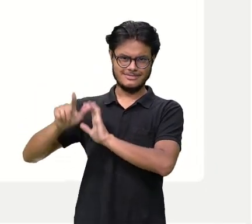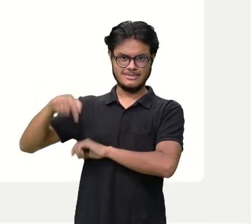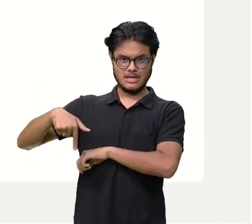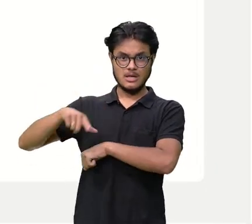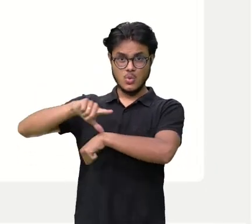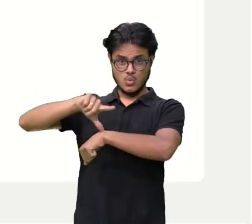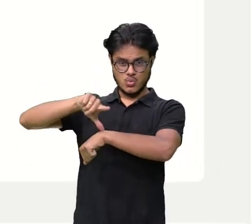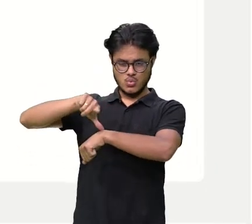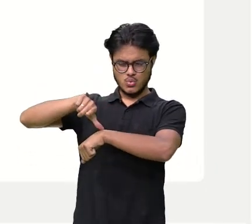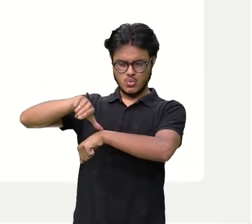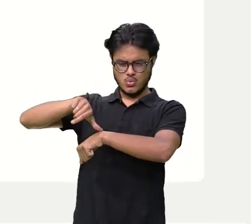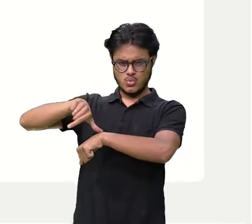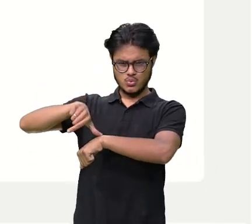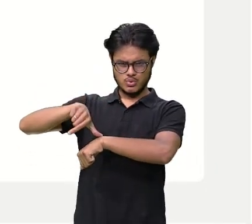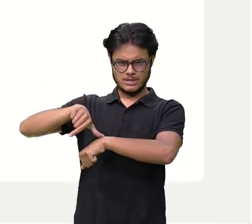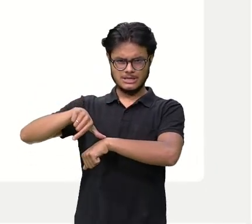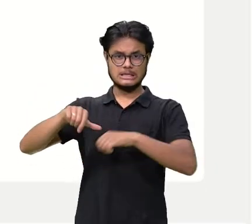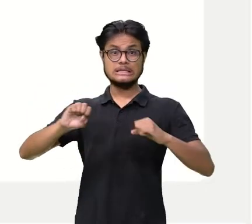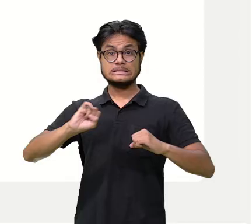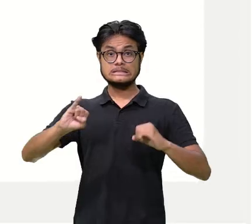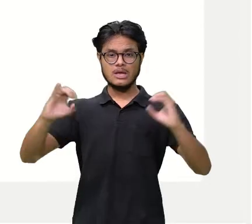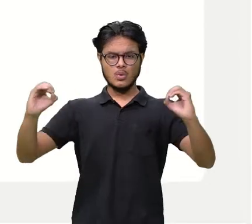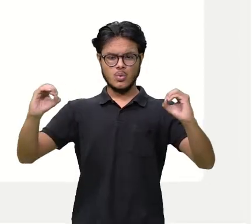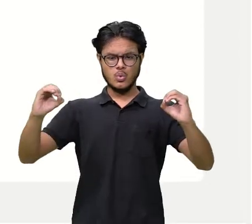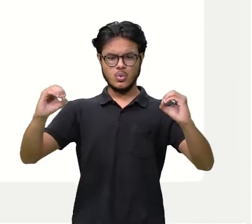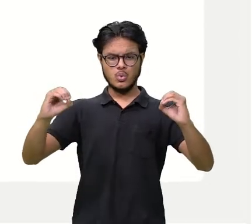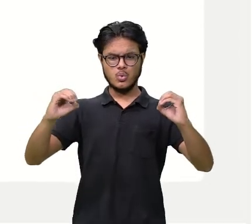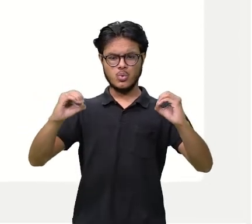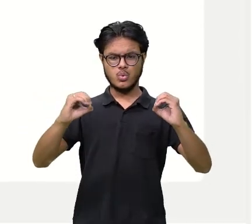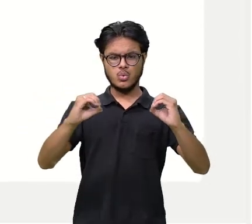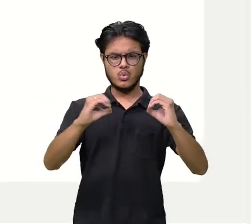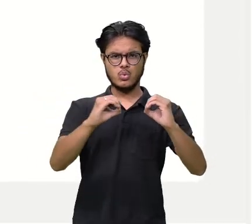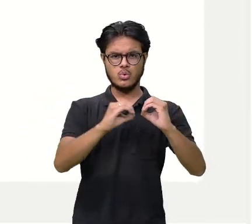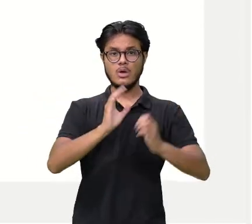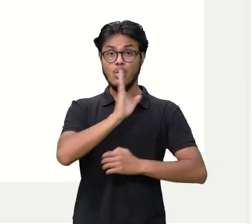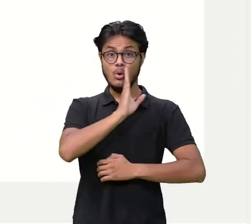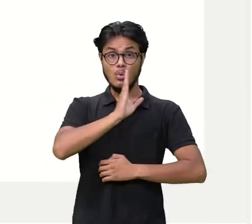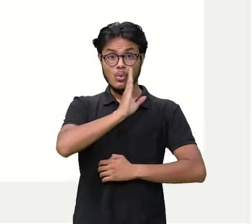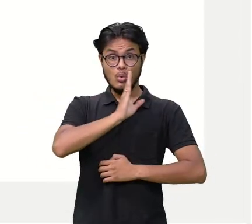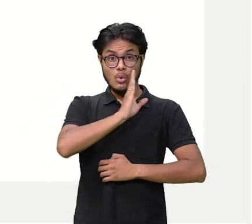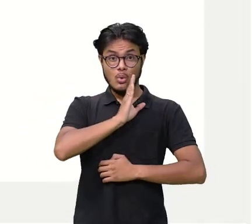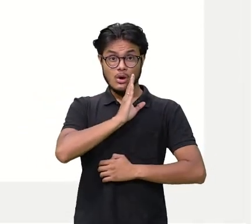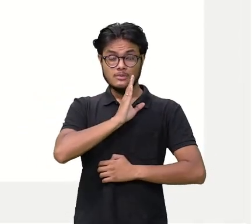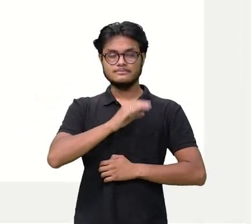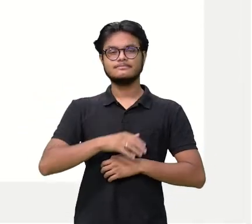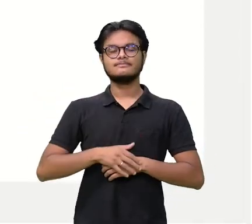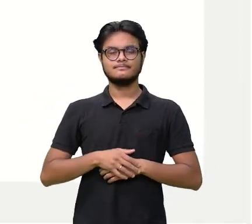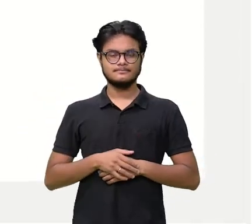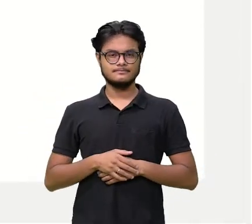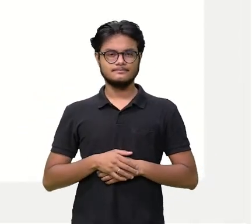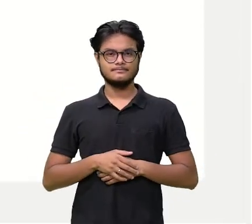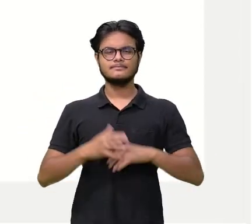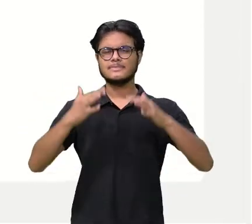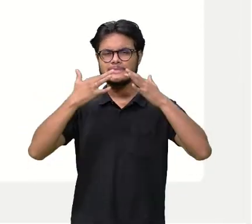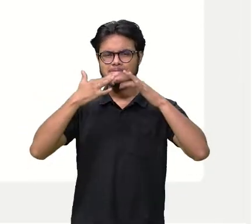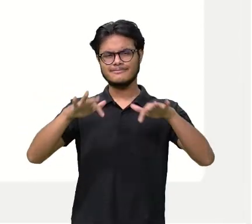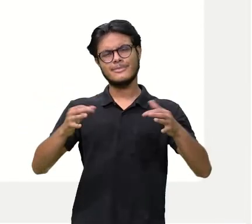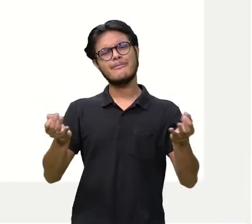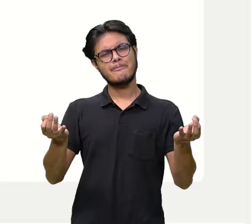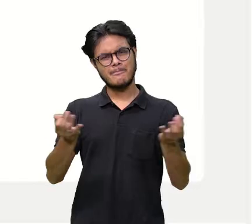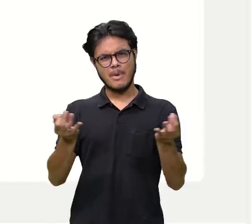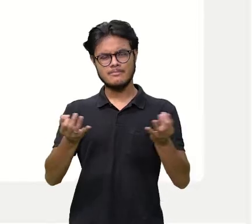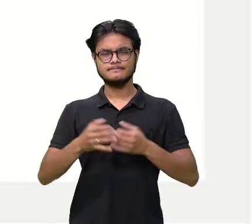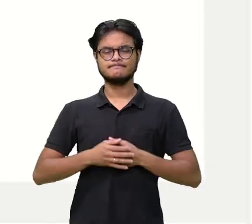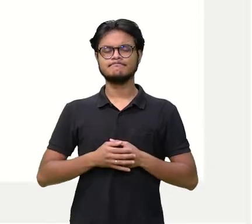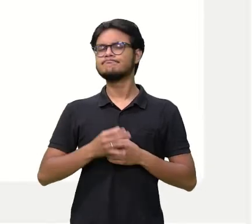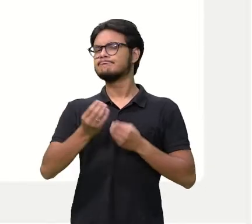Sol e vai diminuindo à medida que ele se afasta do Sol. Veja como a natureza é perfeita. Como assim,